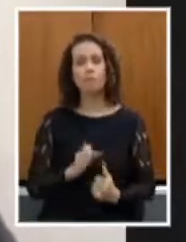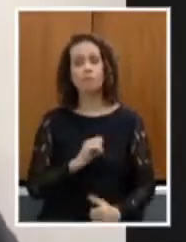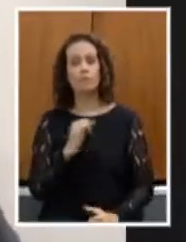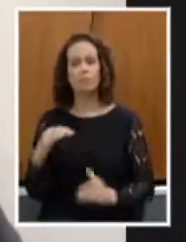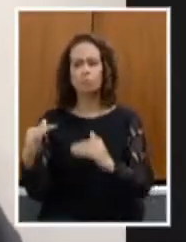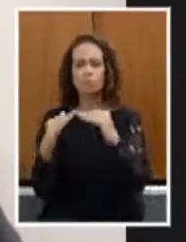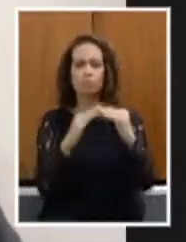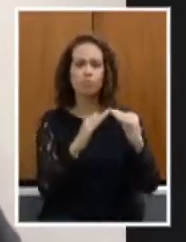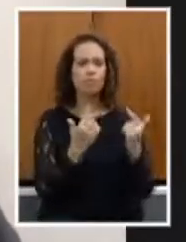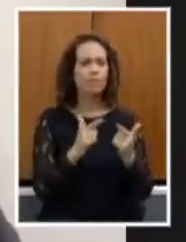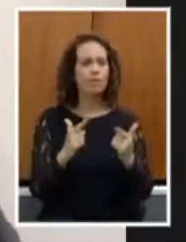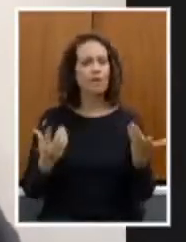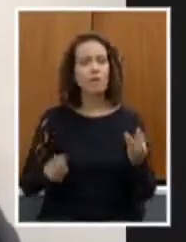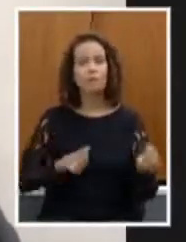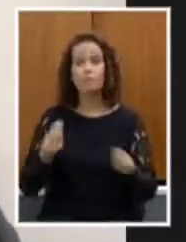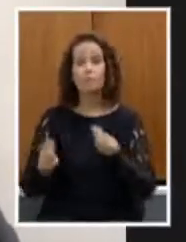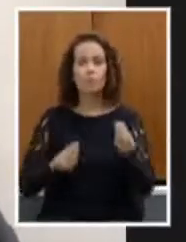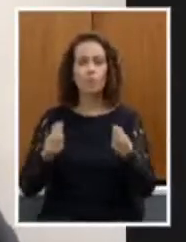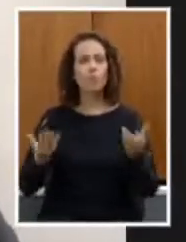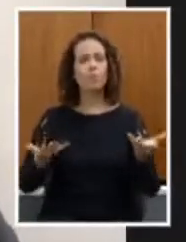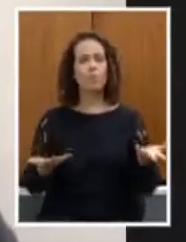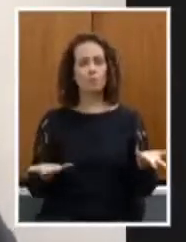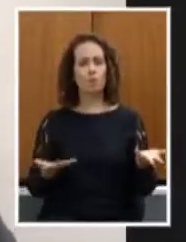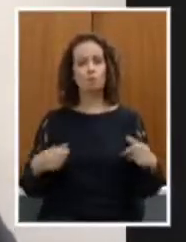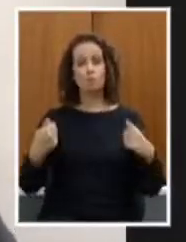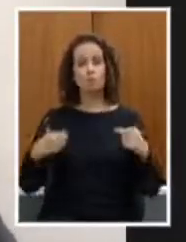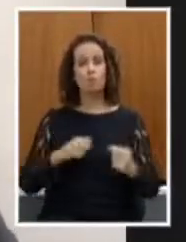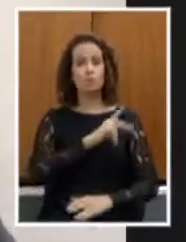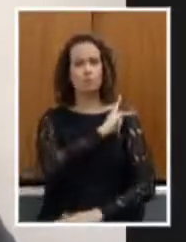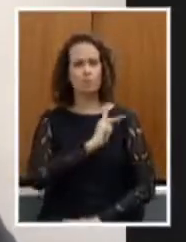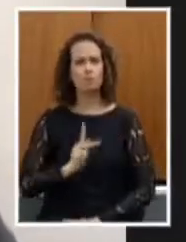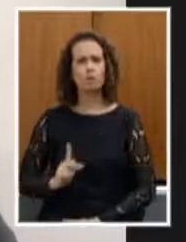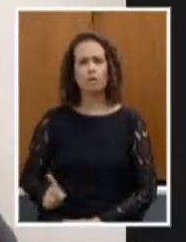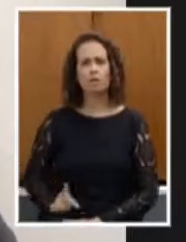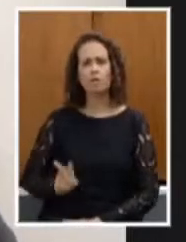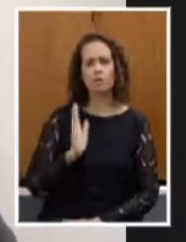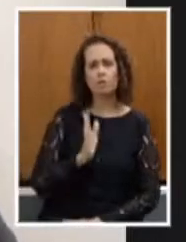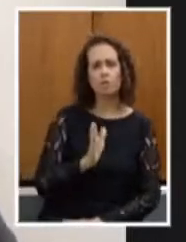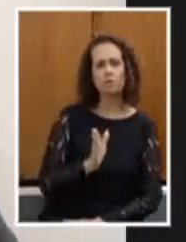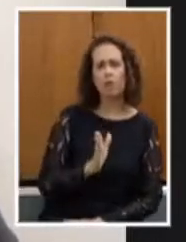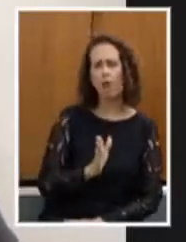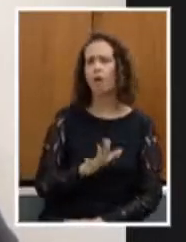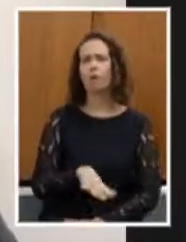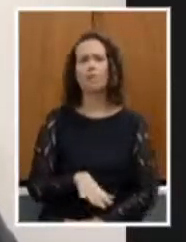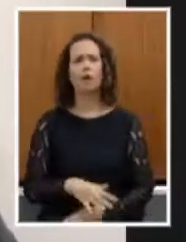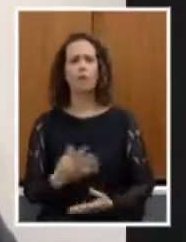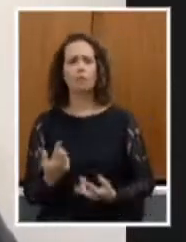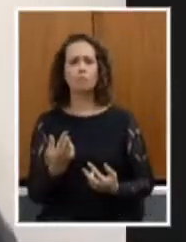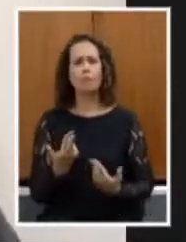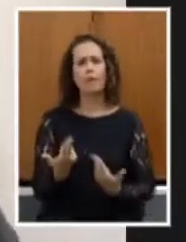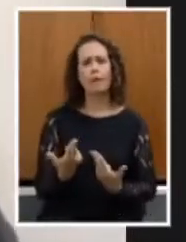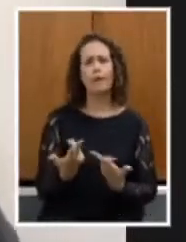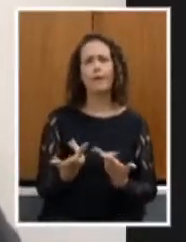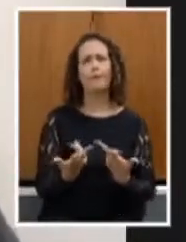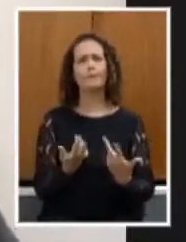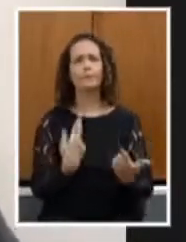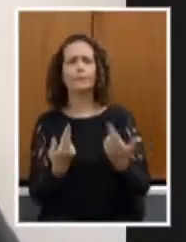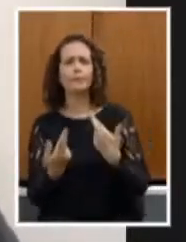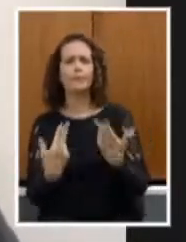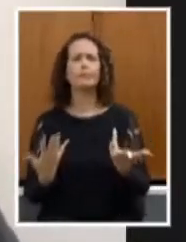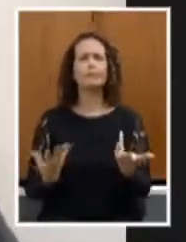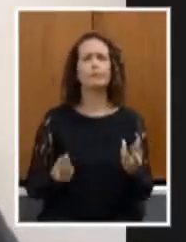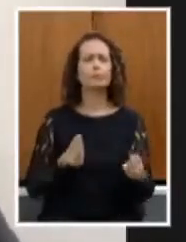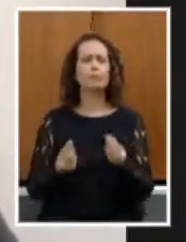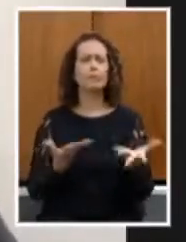vai haver consenso no colégio de líderes, e o presidente tem ouvido muito o colégio de líderes, exatamente por isso ele teve